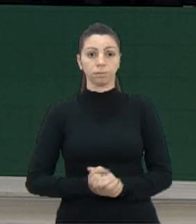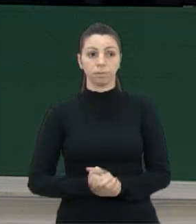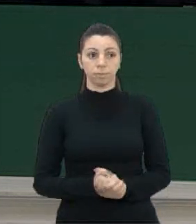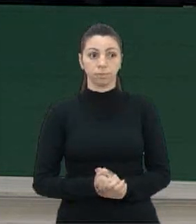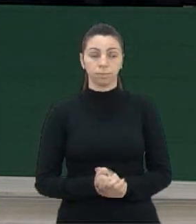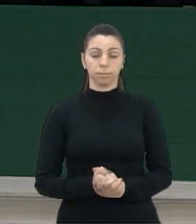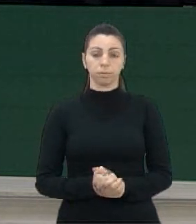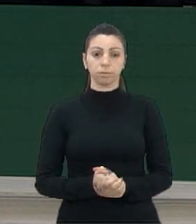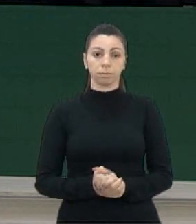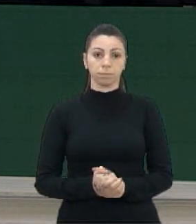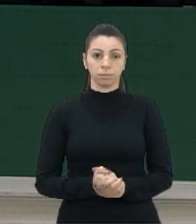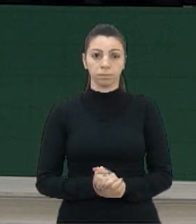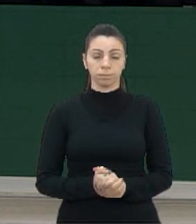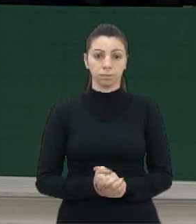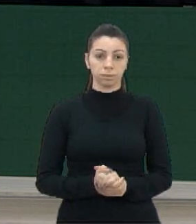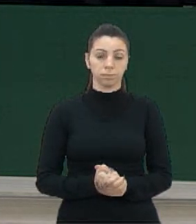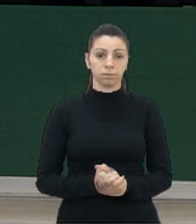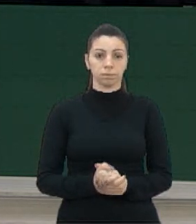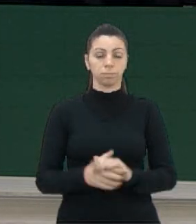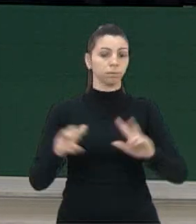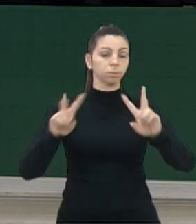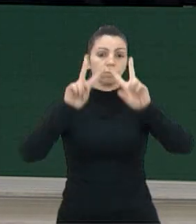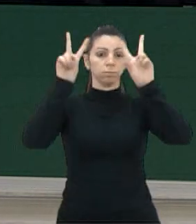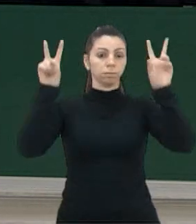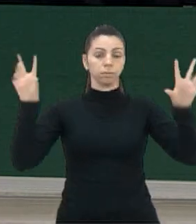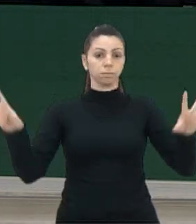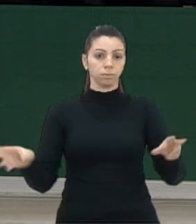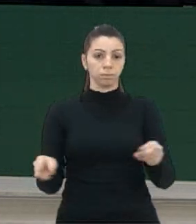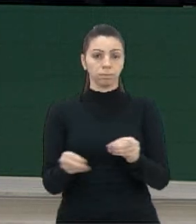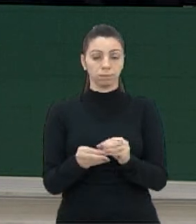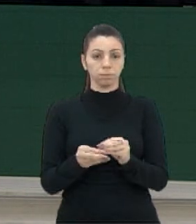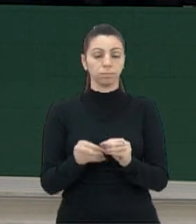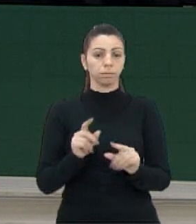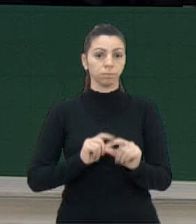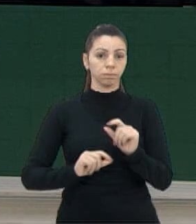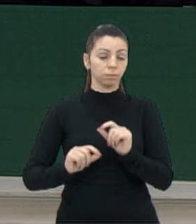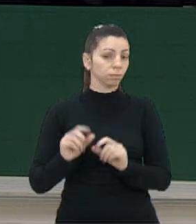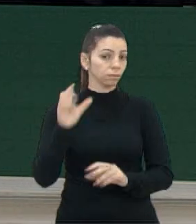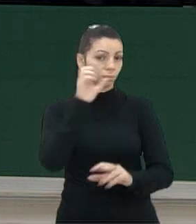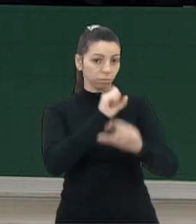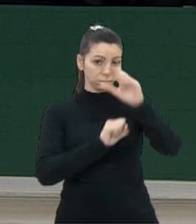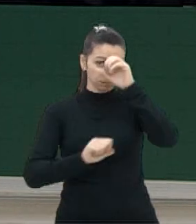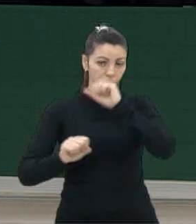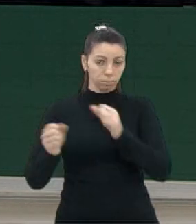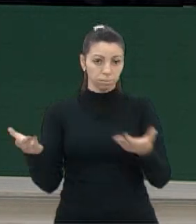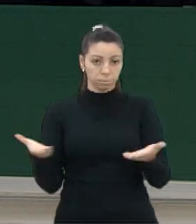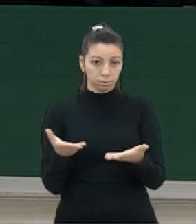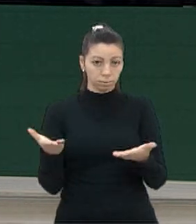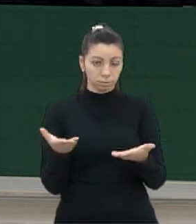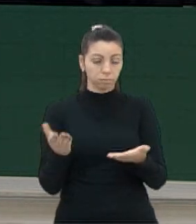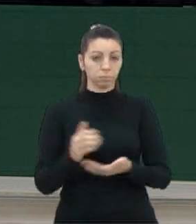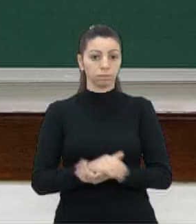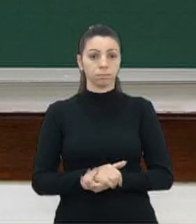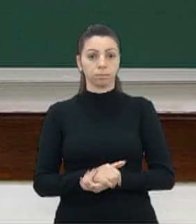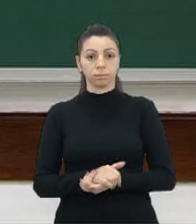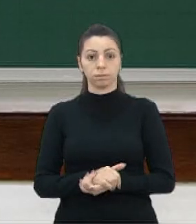Qual foi o conteúdo, então, que a gente estudou hoje para revisar o que aprendemos nessa nossa aula de